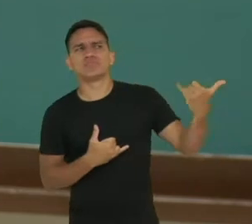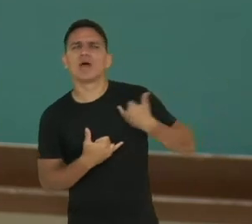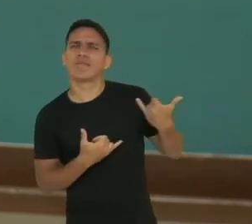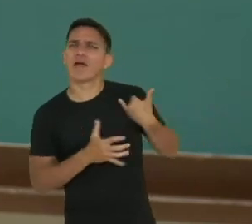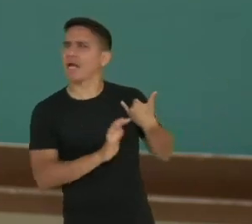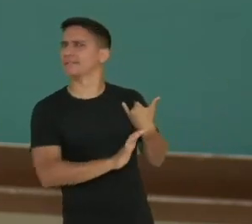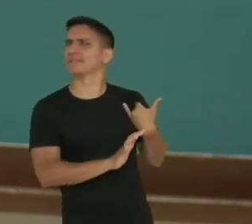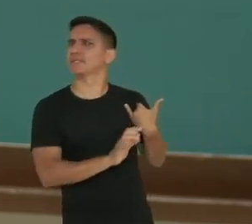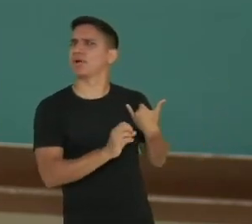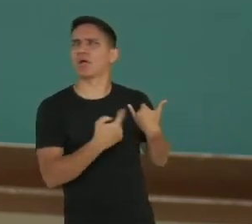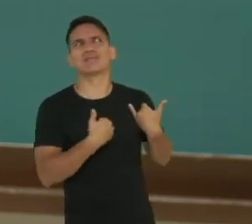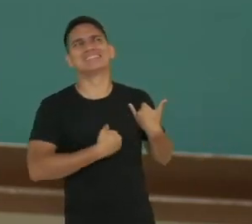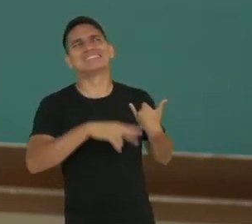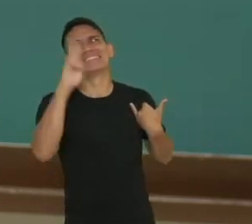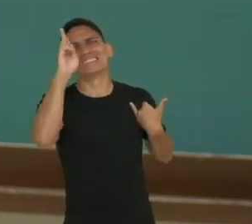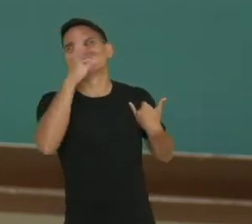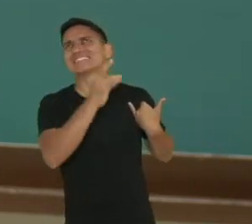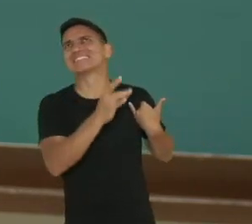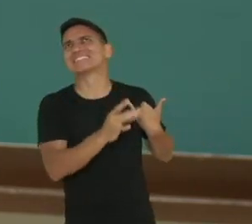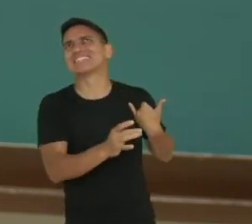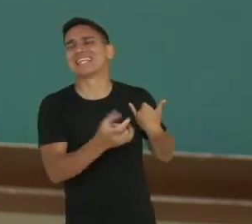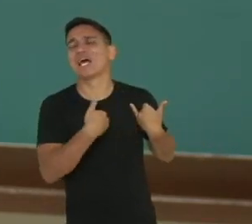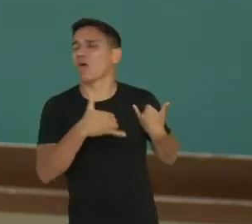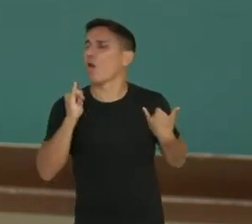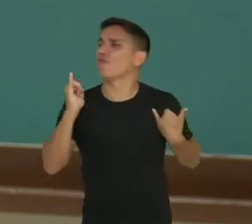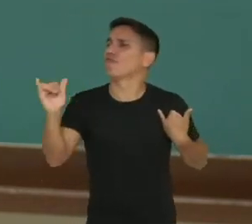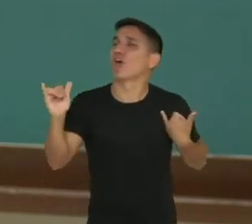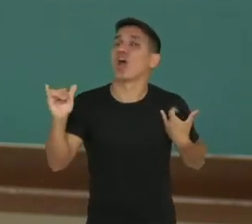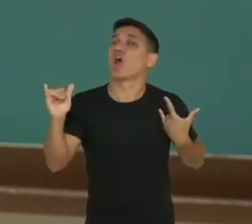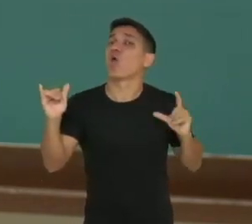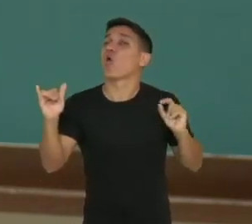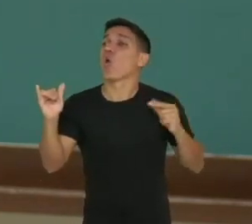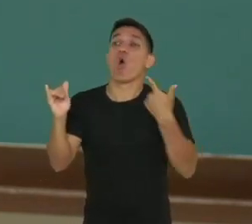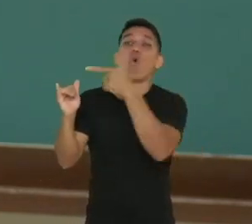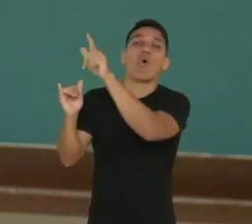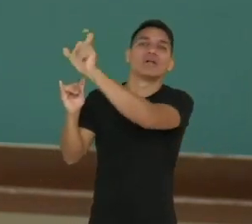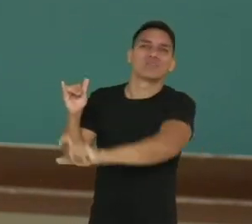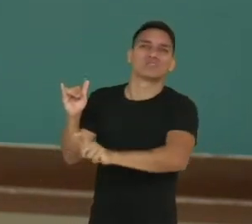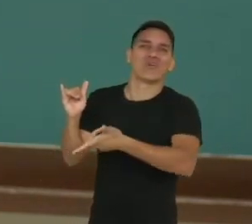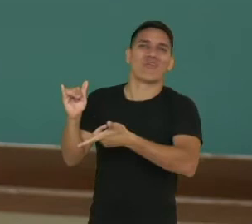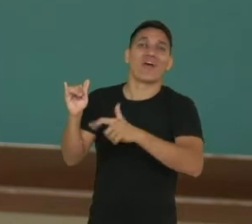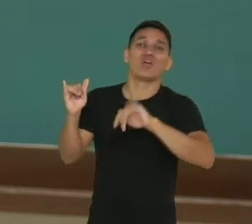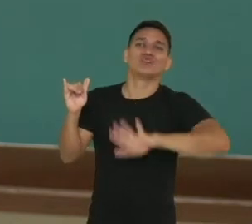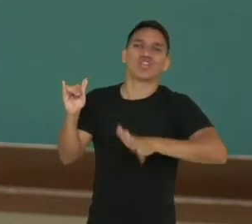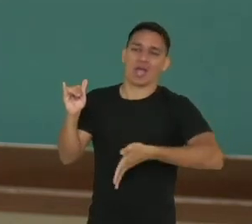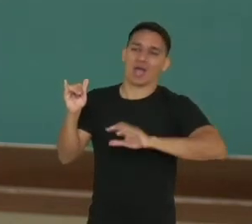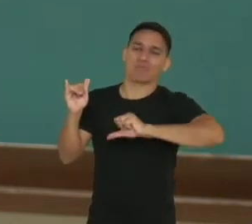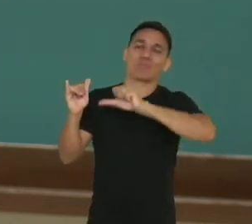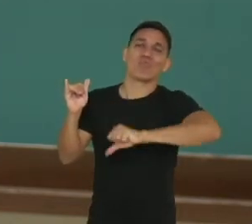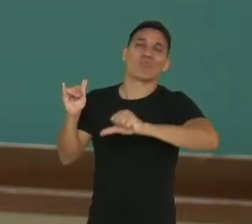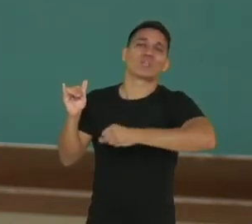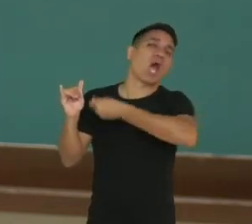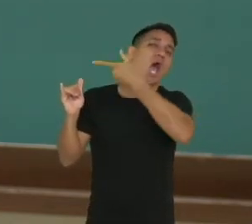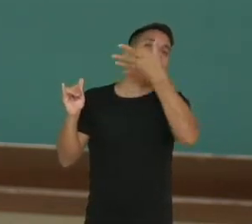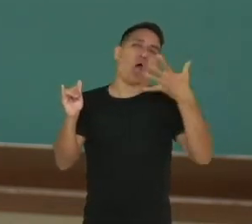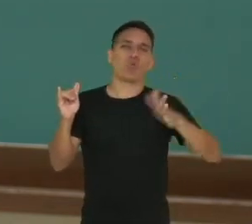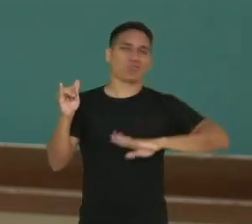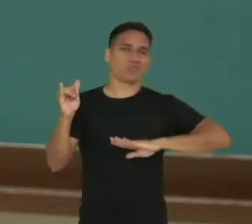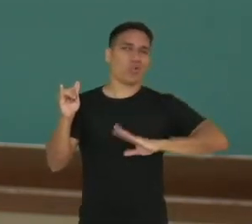forma e eu não lembro algum detalhe, daqui a pouco eu vou contar a história para outra pessoa e eu já conto esquecendo alguma